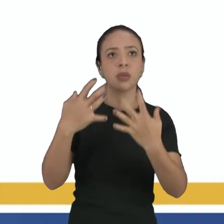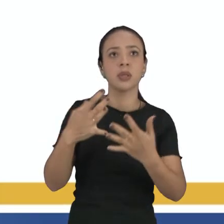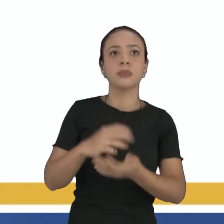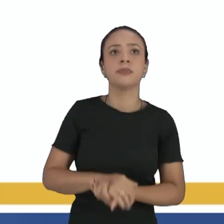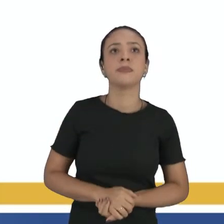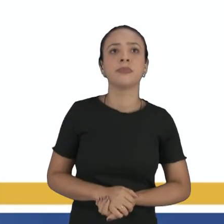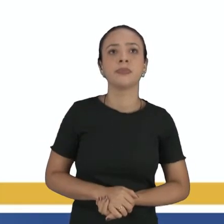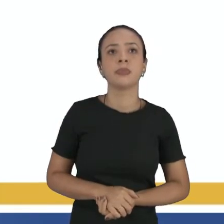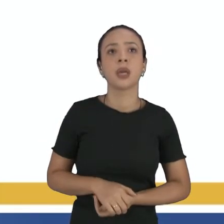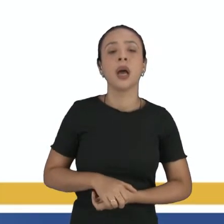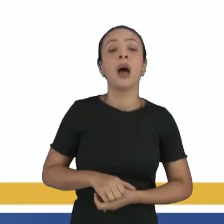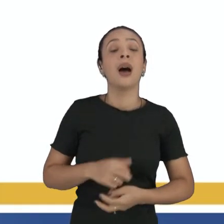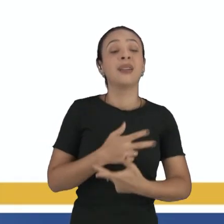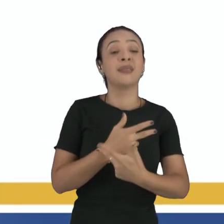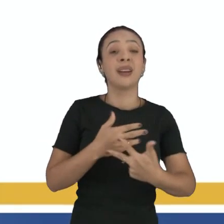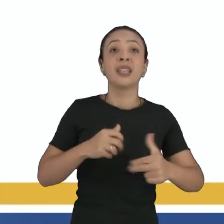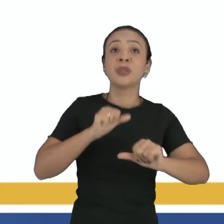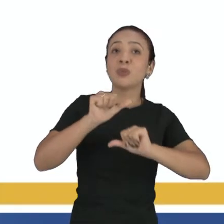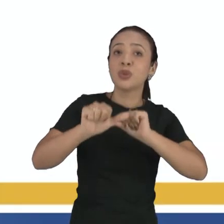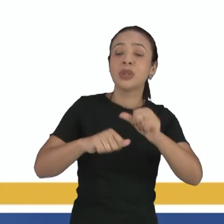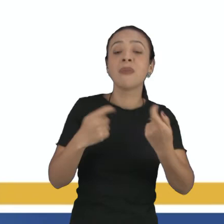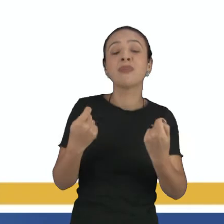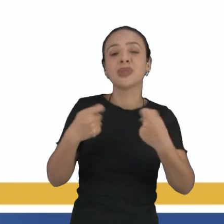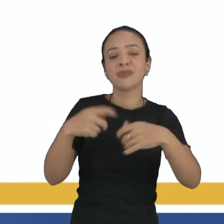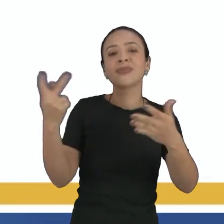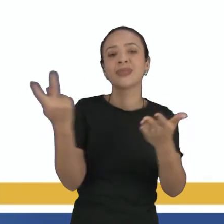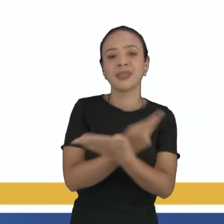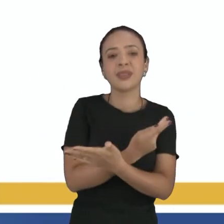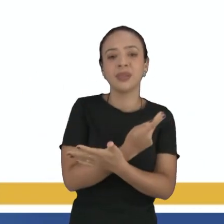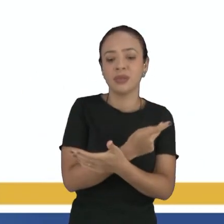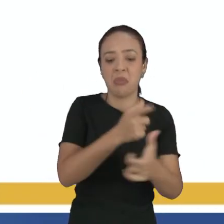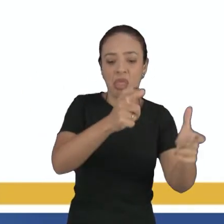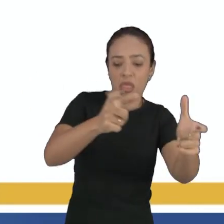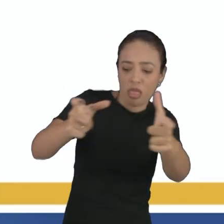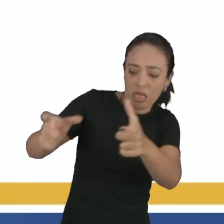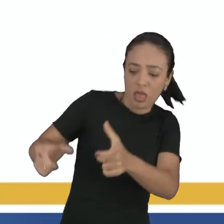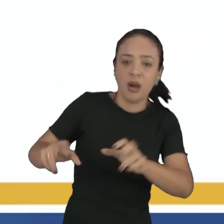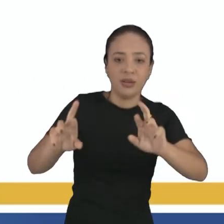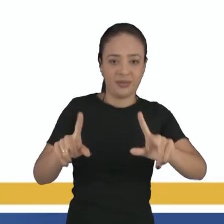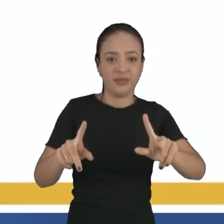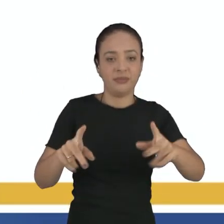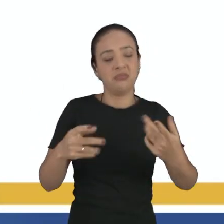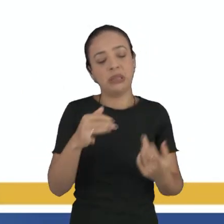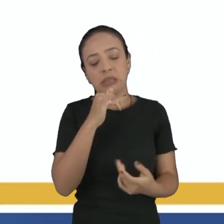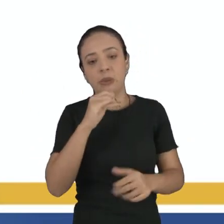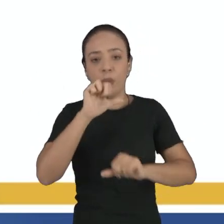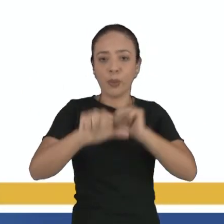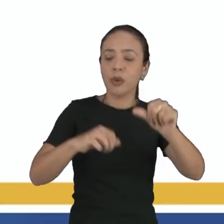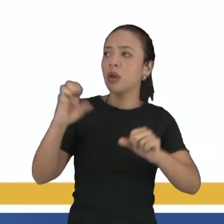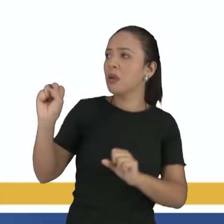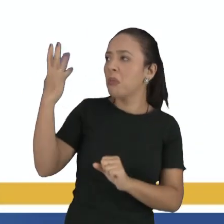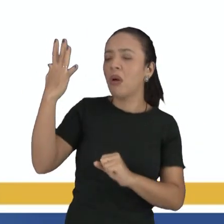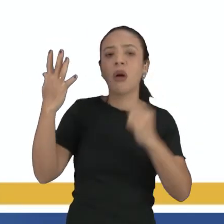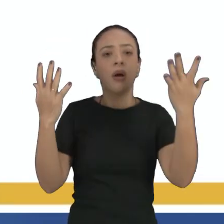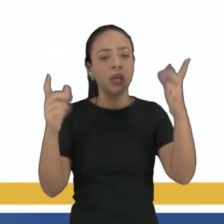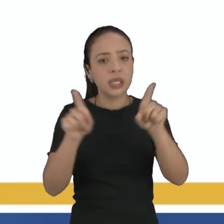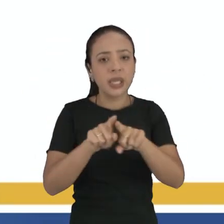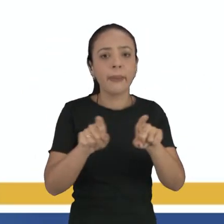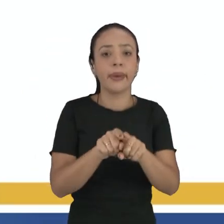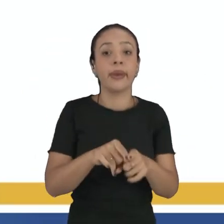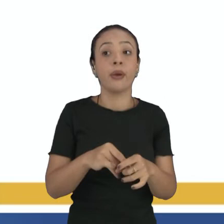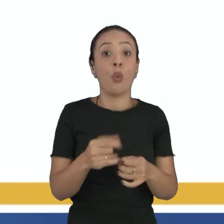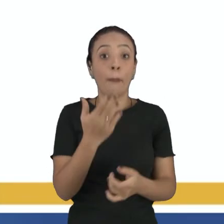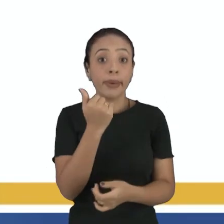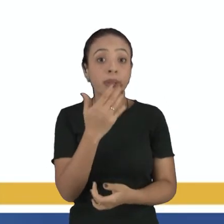vamos só ler, tá? Diversas mudanças podem ocorrer nos mais diferentes ambientes. Por exemplo, mudanças climáticas, disponibilidade